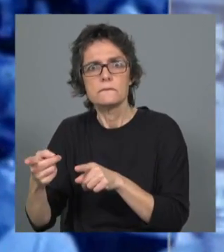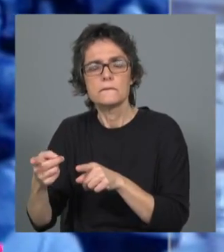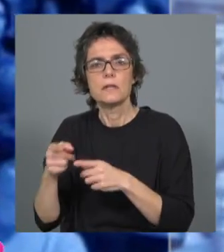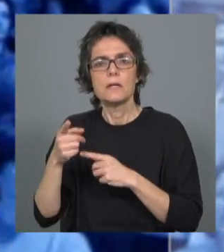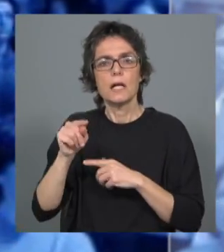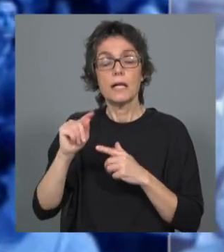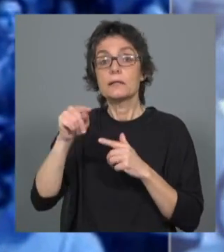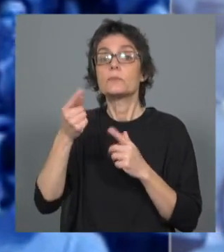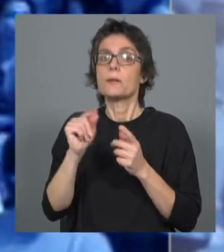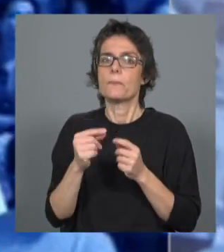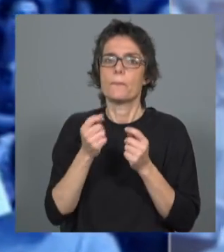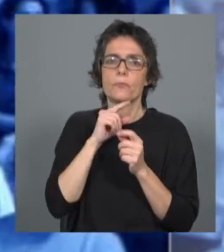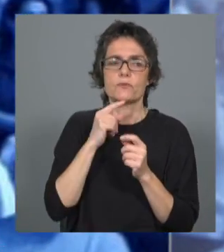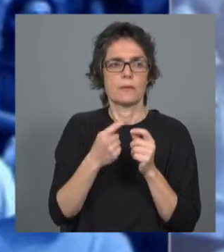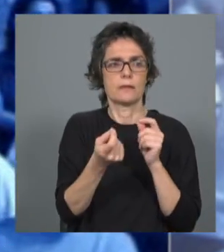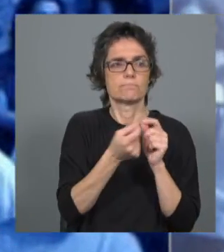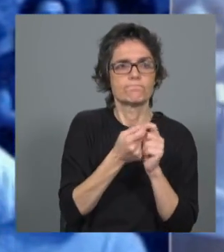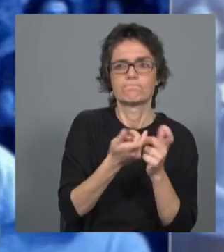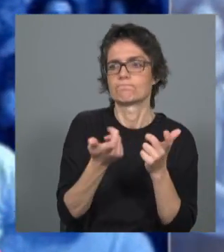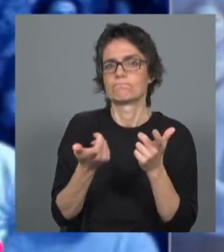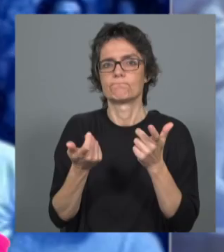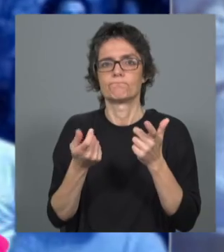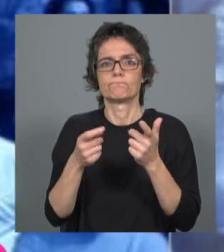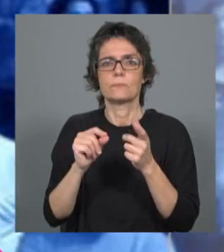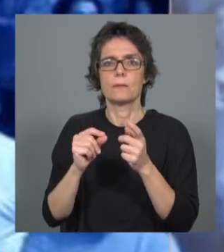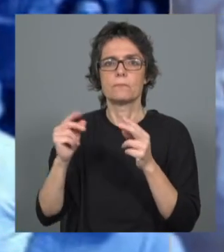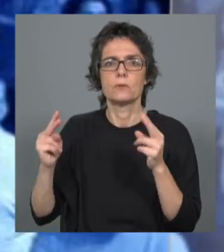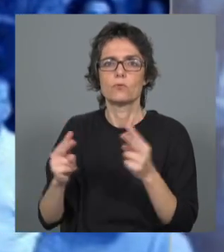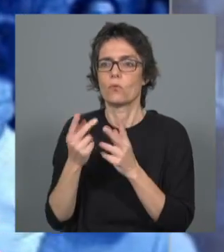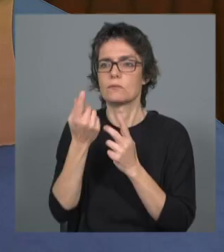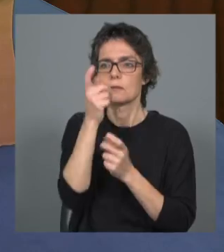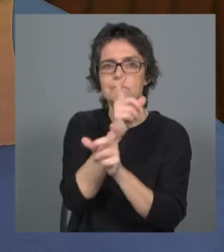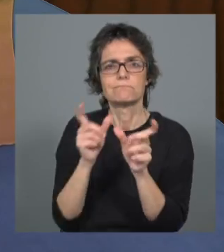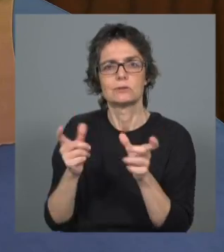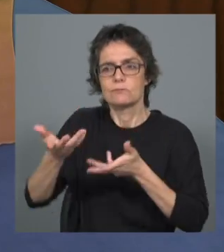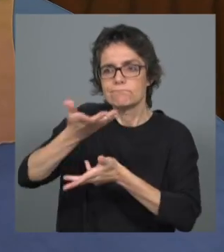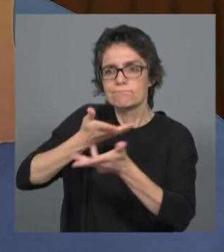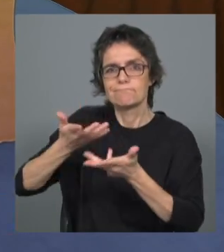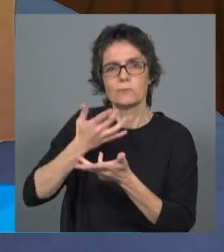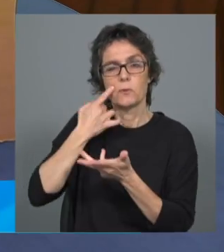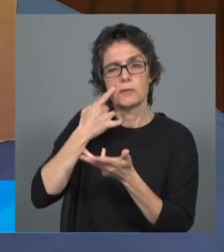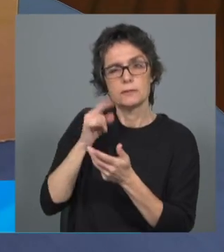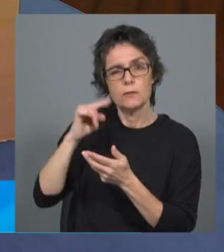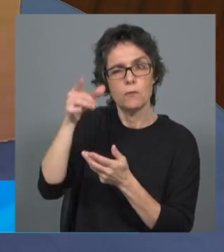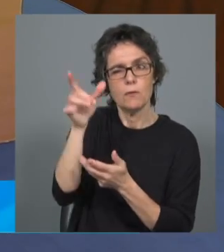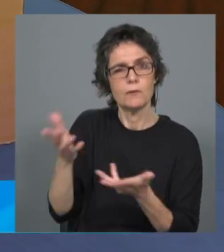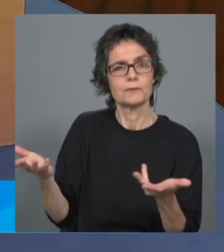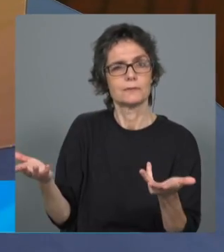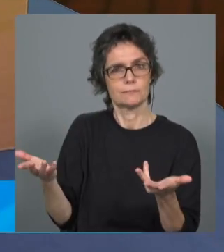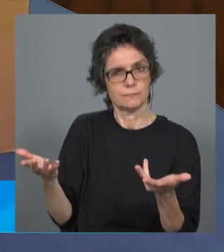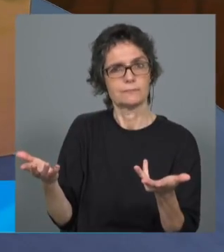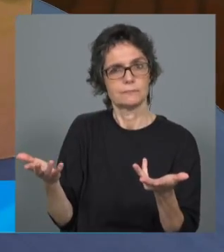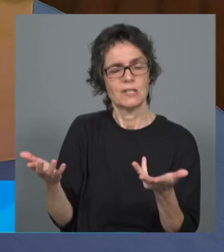marca da proximidade, a marca do encontro interpessoal, e sair até muitas vezes do